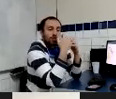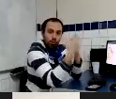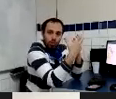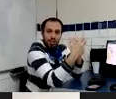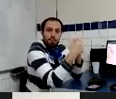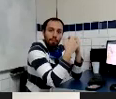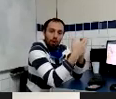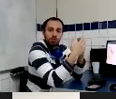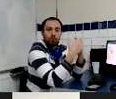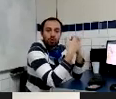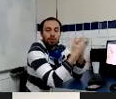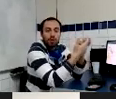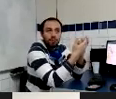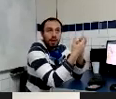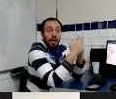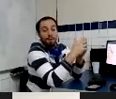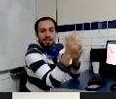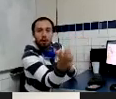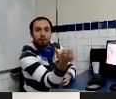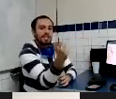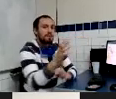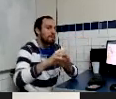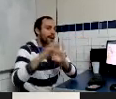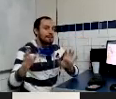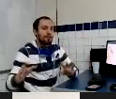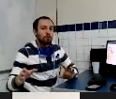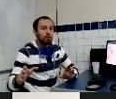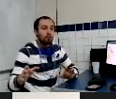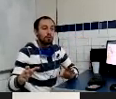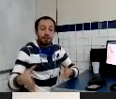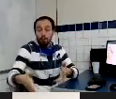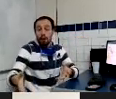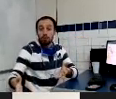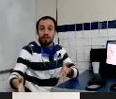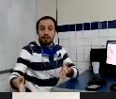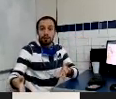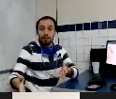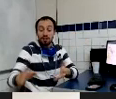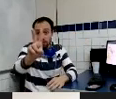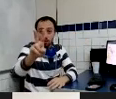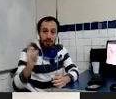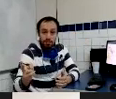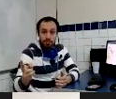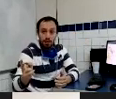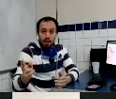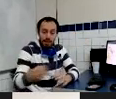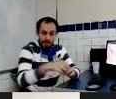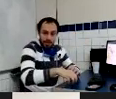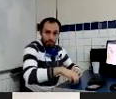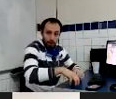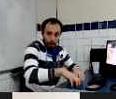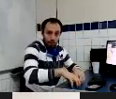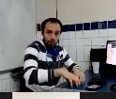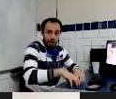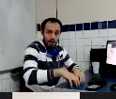ela surge próximo de um rio. Perceba alguma das principais cidades do mundo. São Paulo, por exemplo. A gente tem dois rios. A